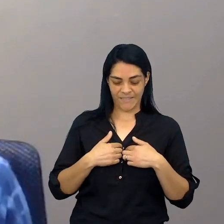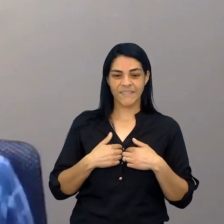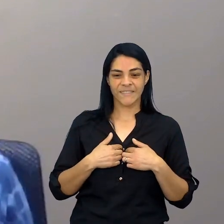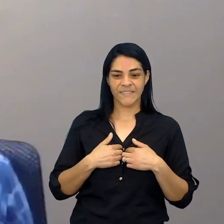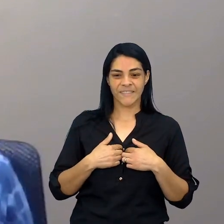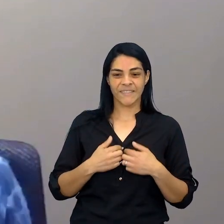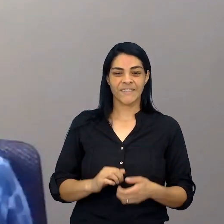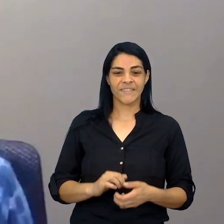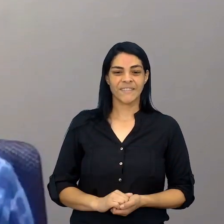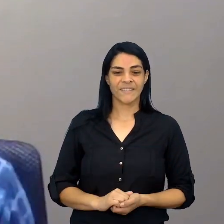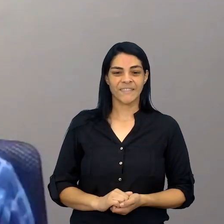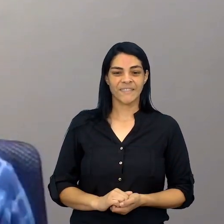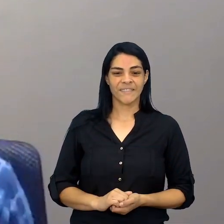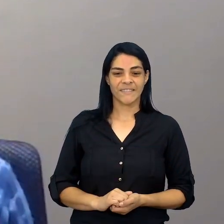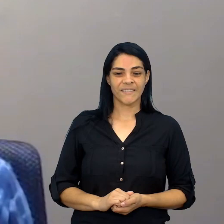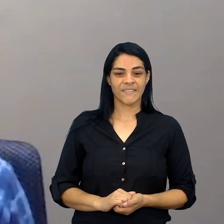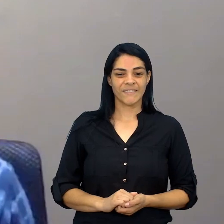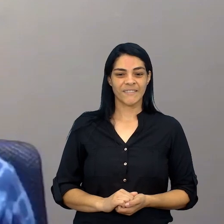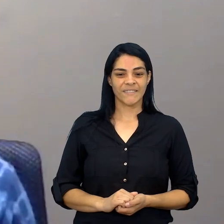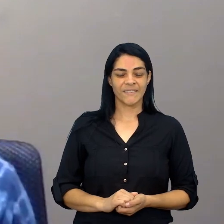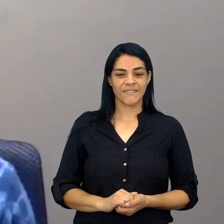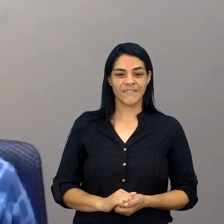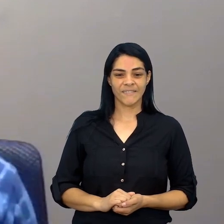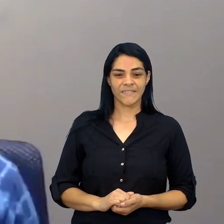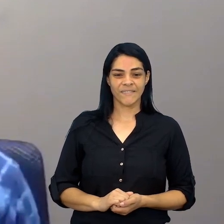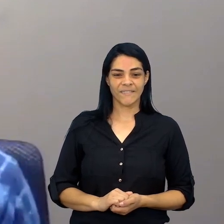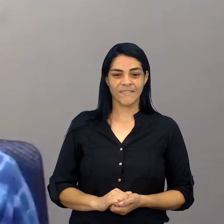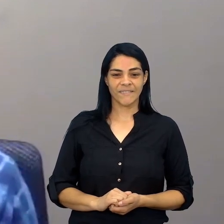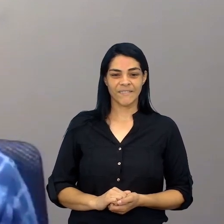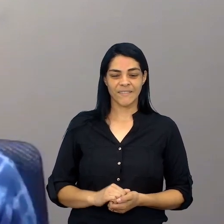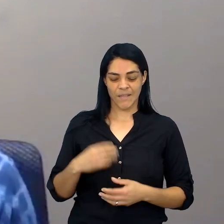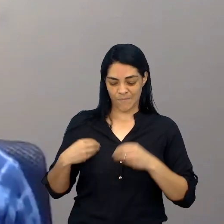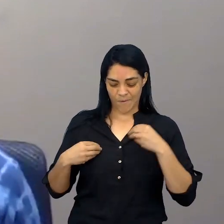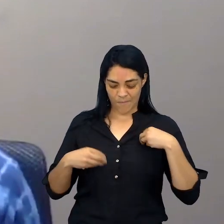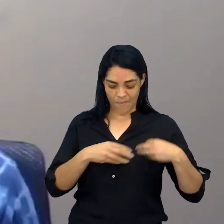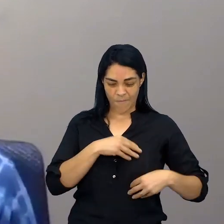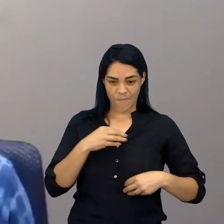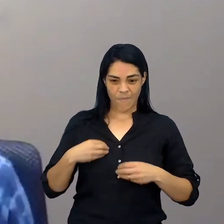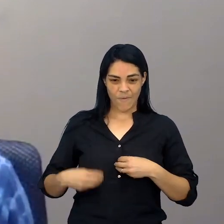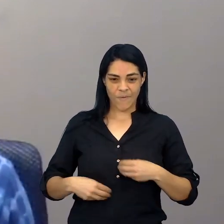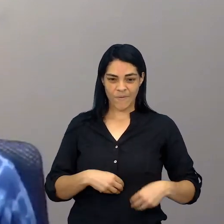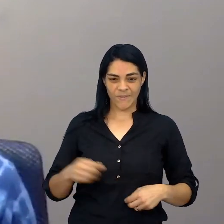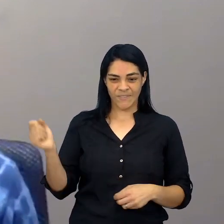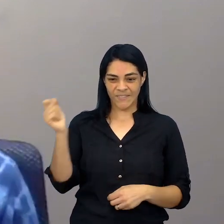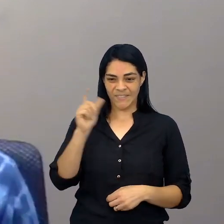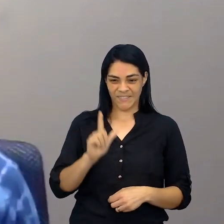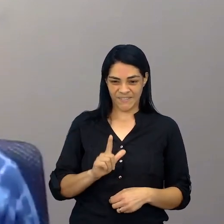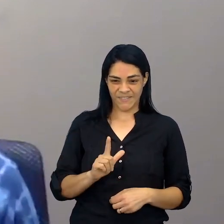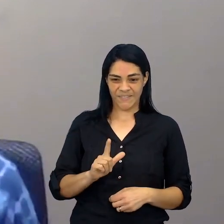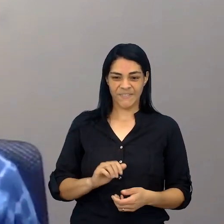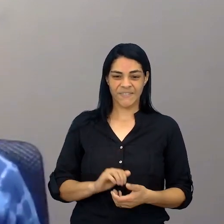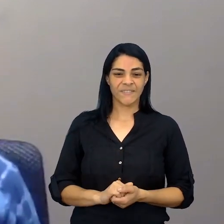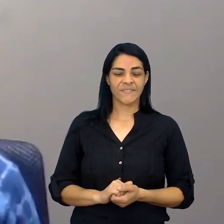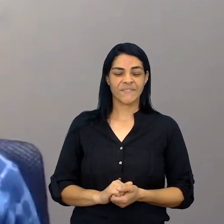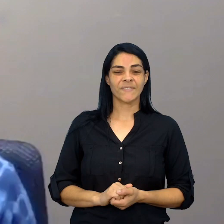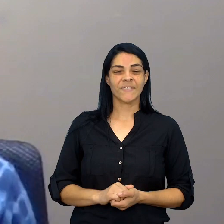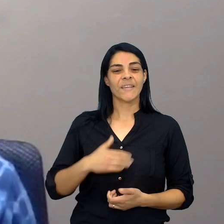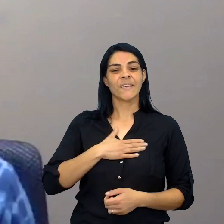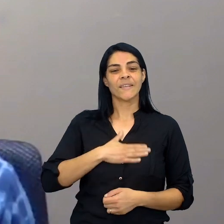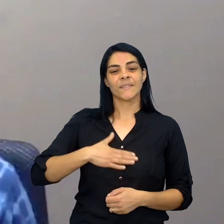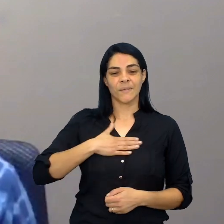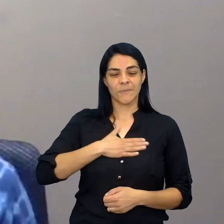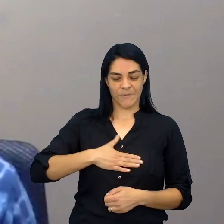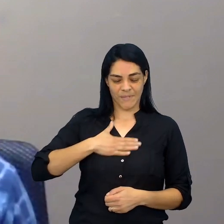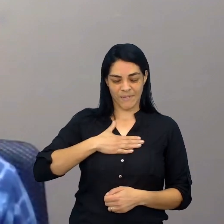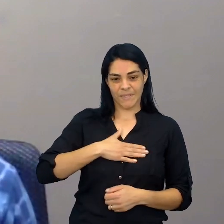V e ela é um pouco manchada em tons de azul. É um prazer